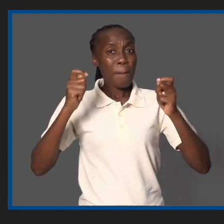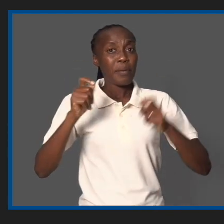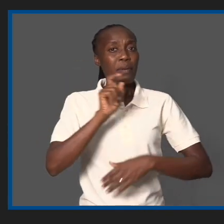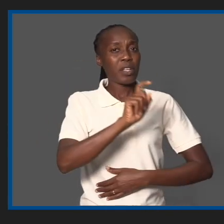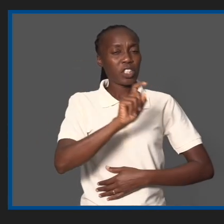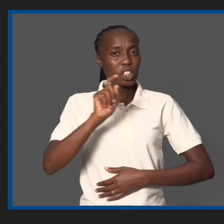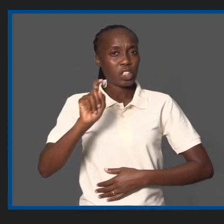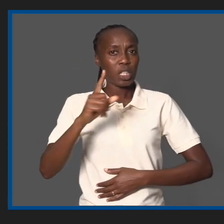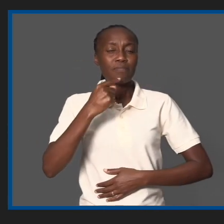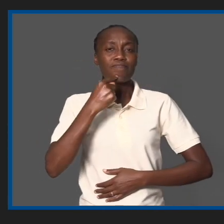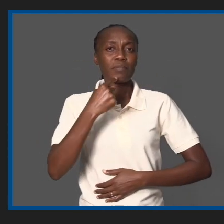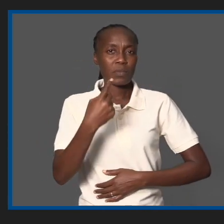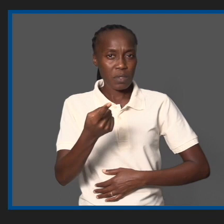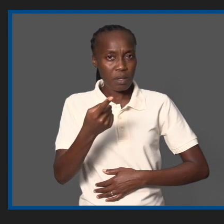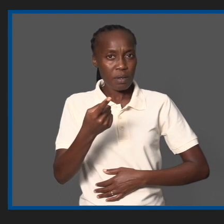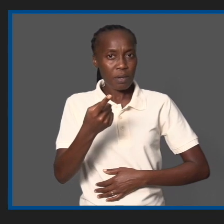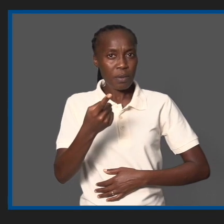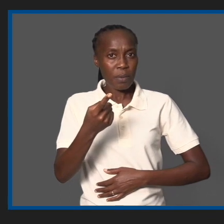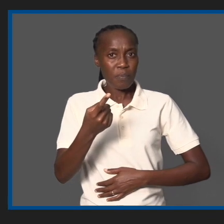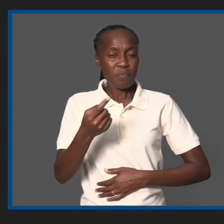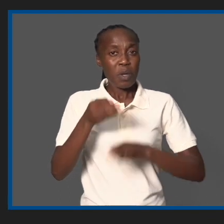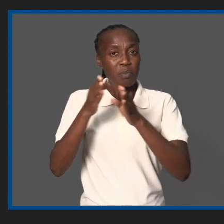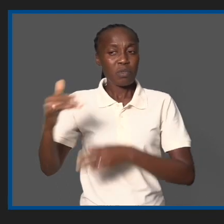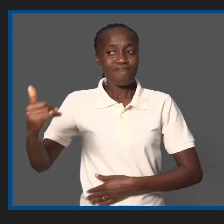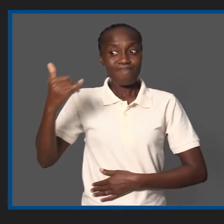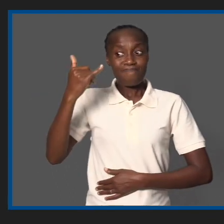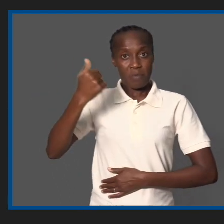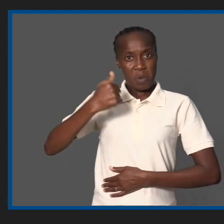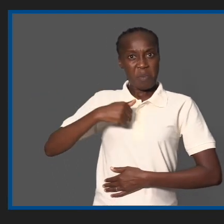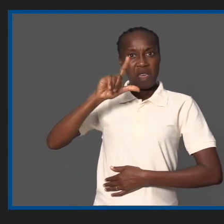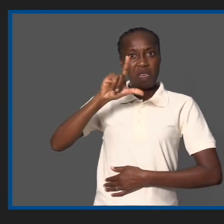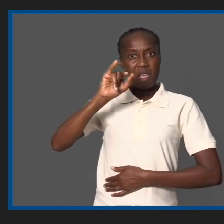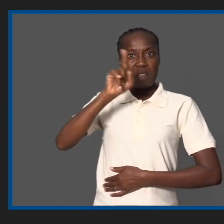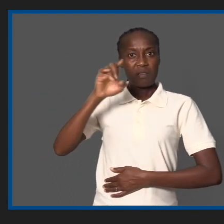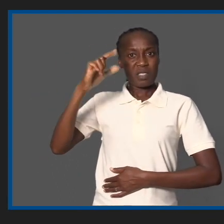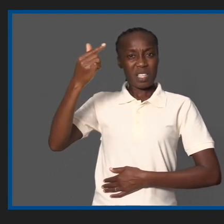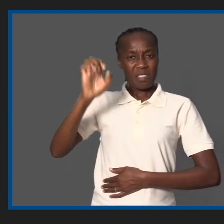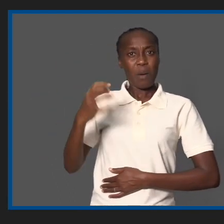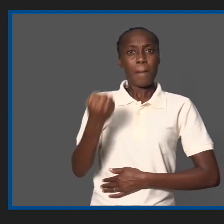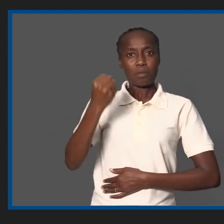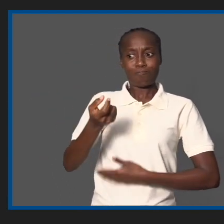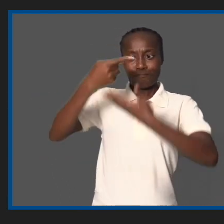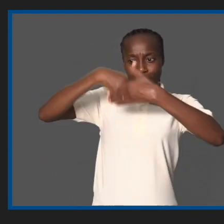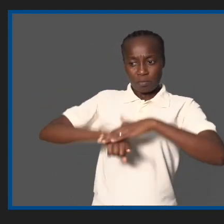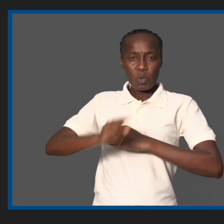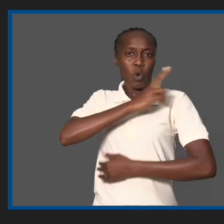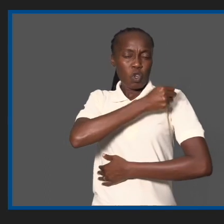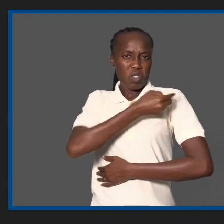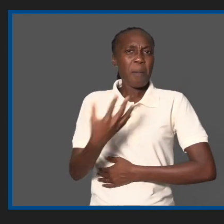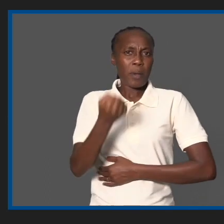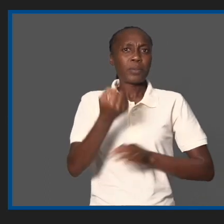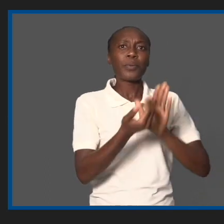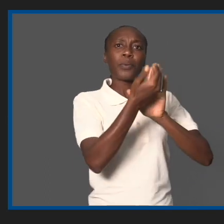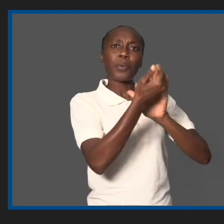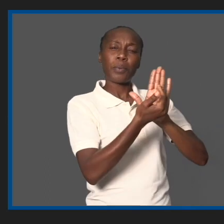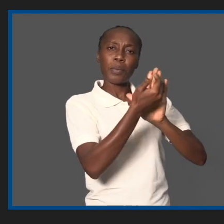Seixai. Será que me ligaram? Será que eles disseram que venha para cá? Eu pedi para poder te